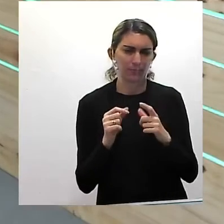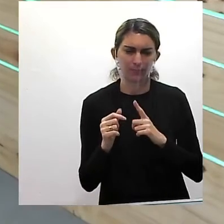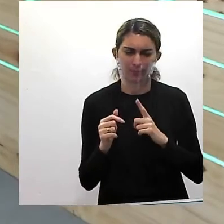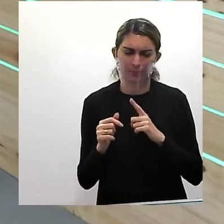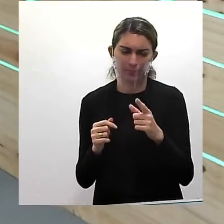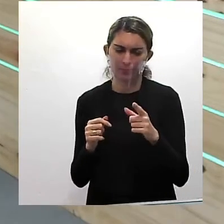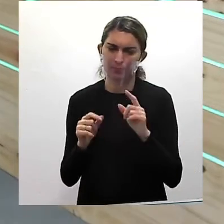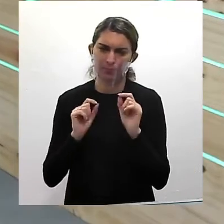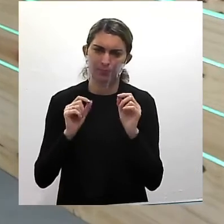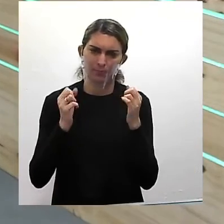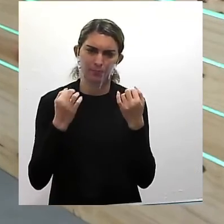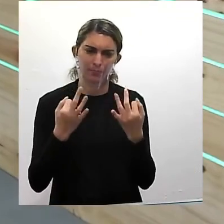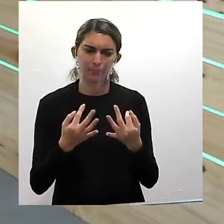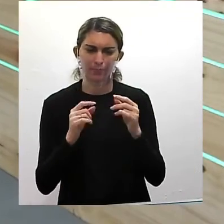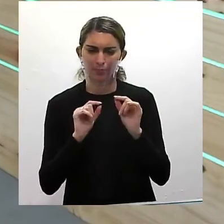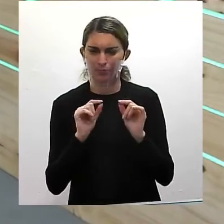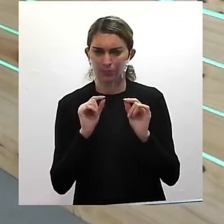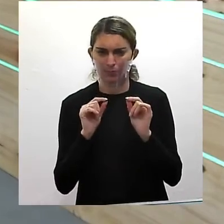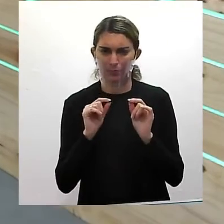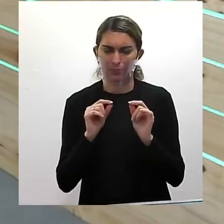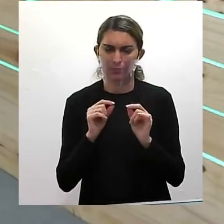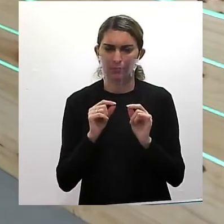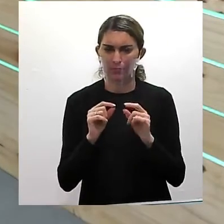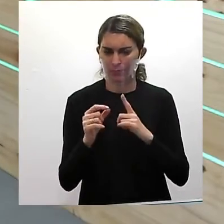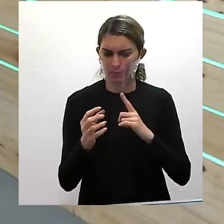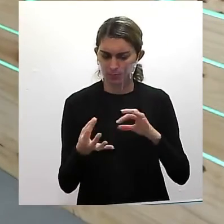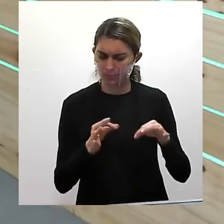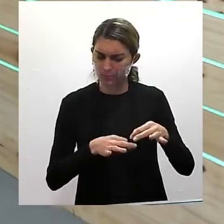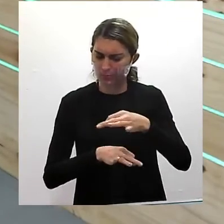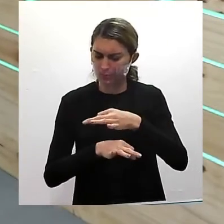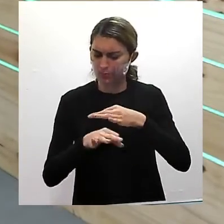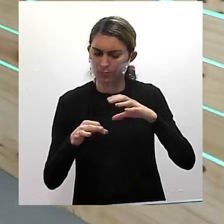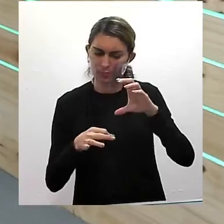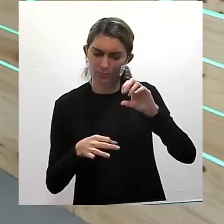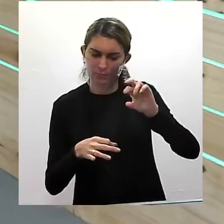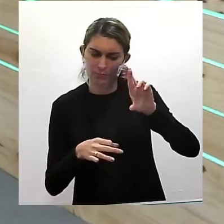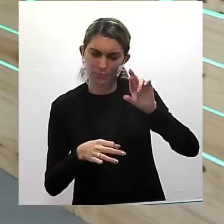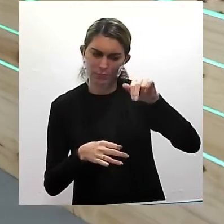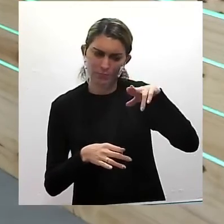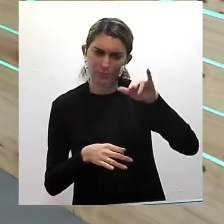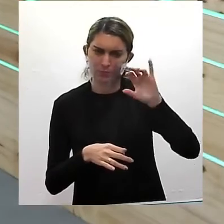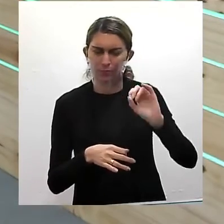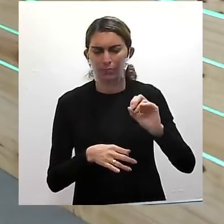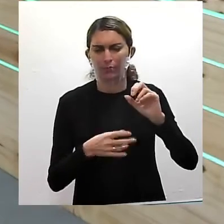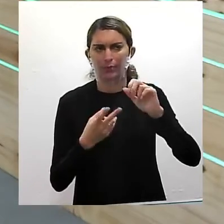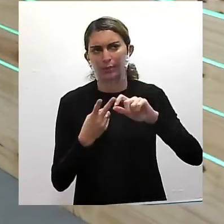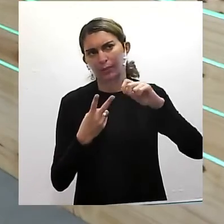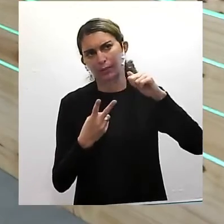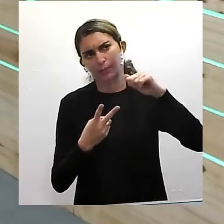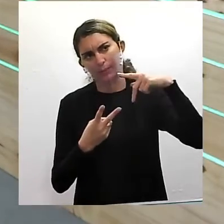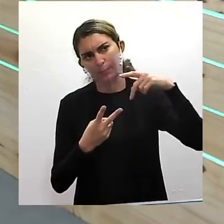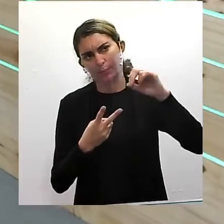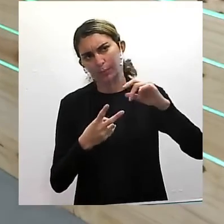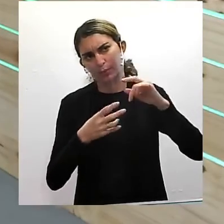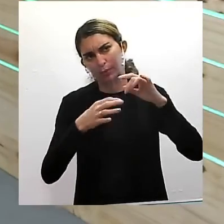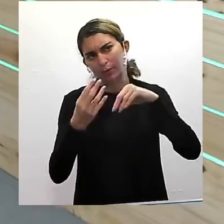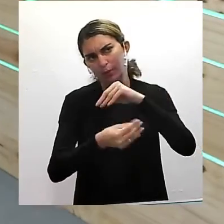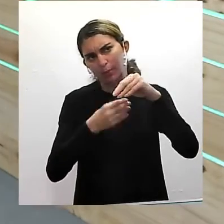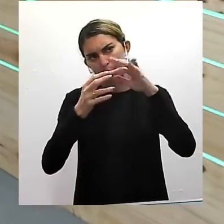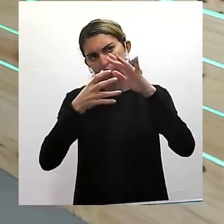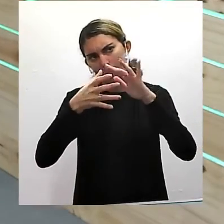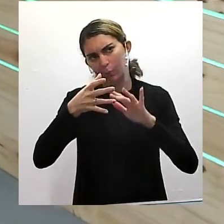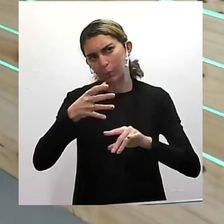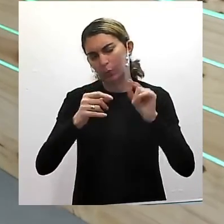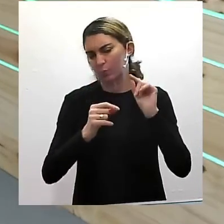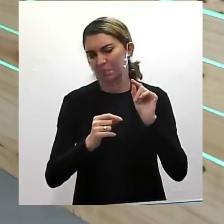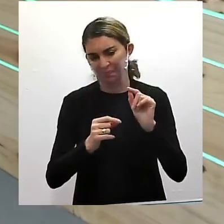Esse falsete me diz o seguinte, ó. Tem moléculas orgânicas, que são apolares, vão dissolver no quê? Aí ele bota um